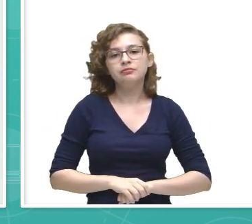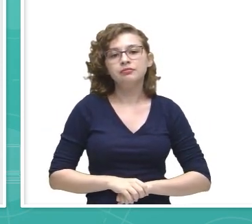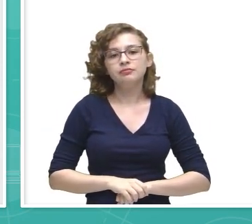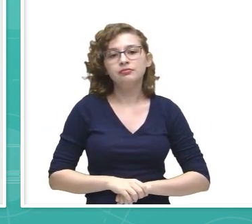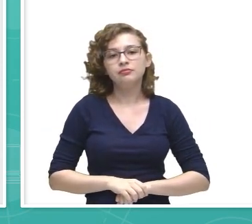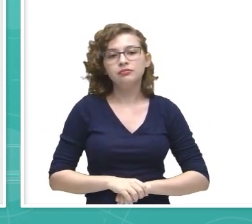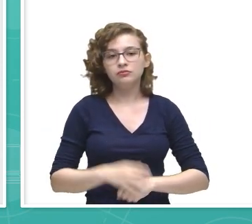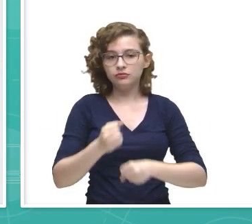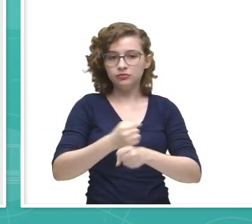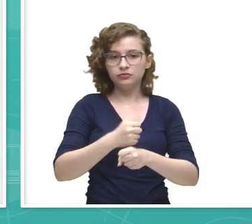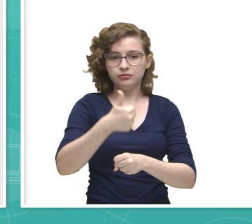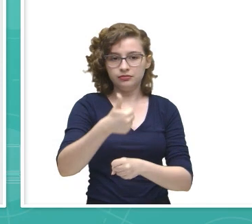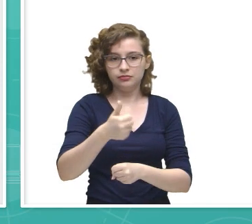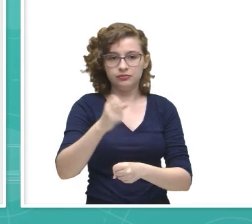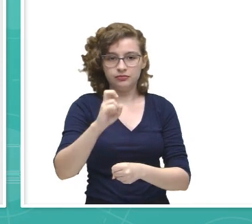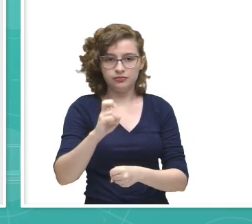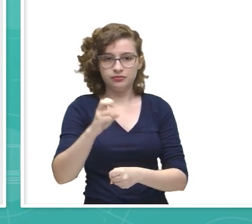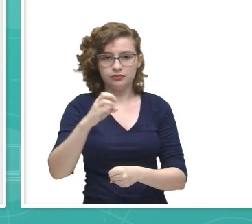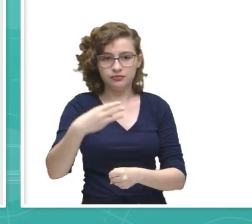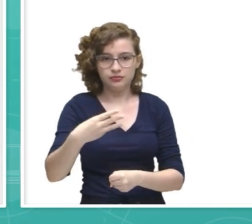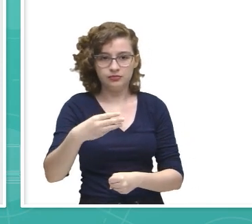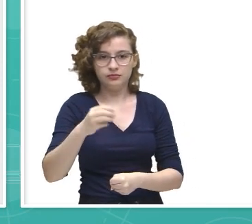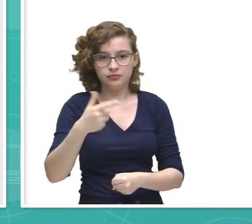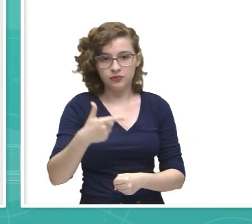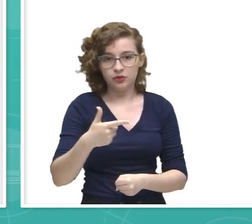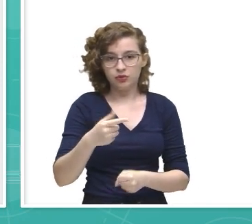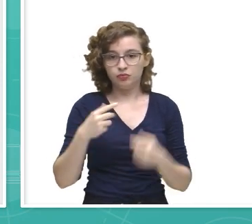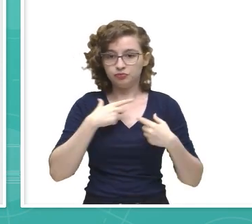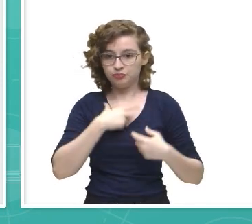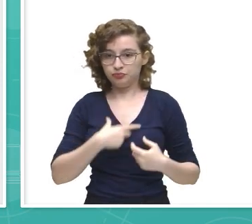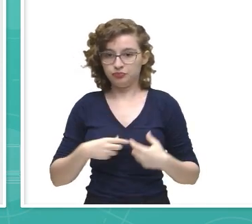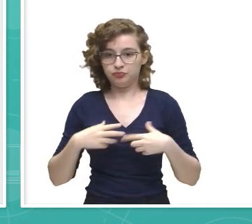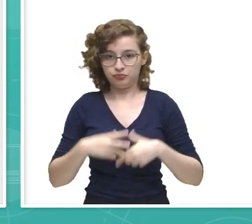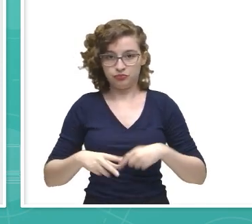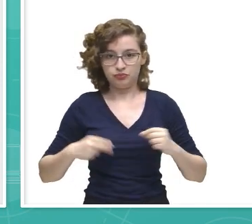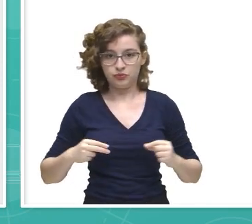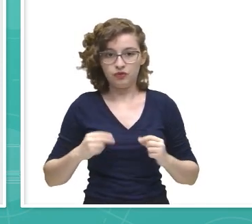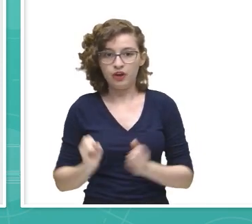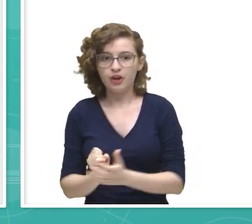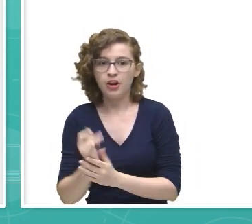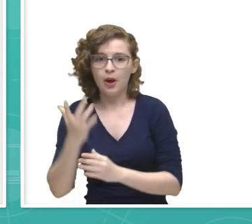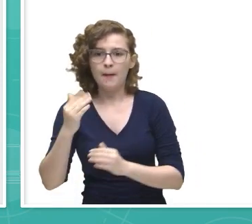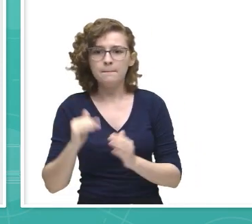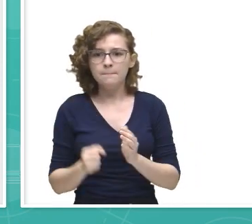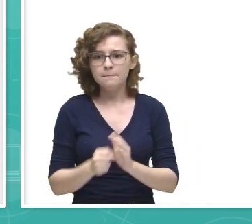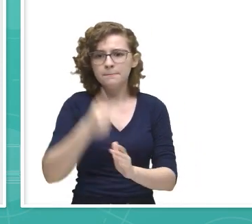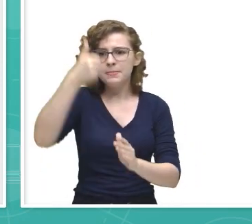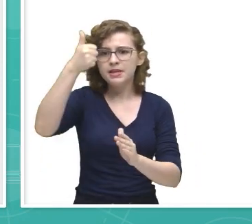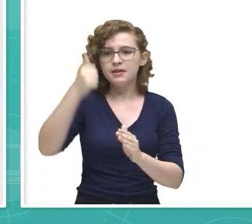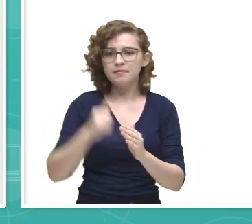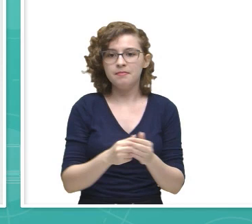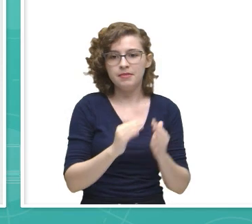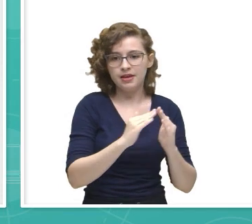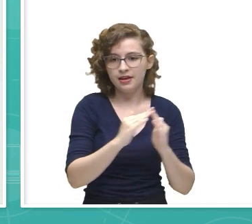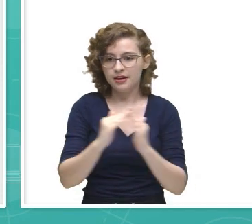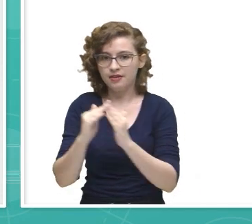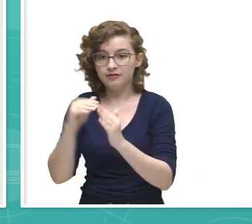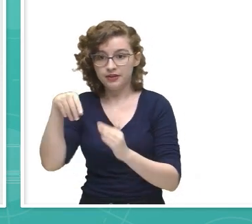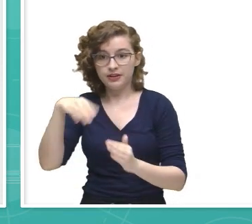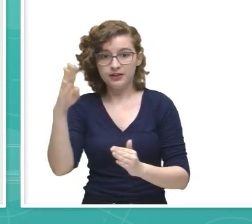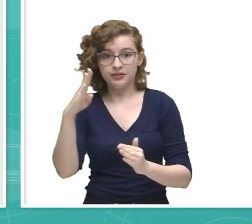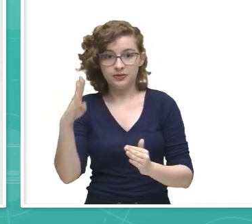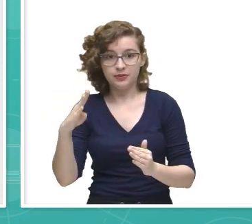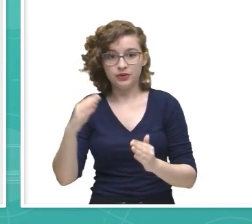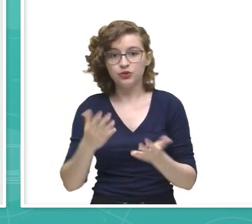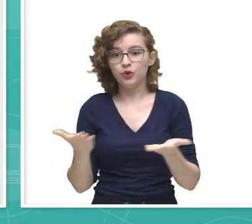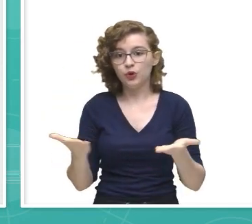Em 1532, Martim Afonso de Souza fundou a primeira vila no Brasil, que recebeu o nome de São Vicente, que hoje é